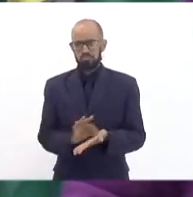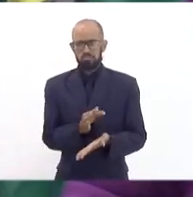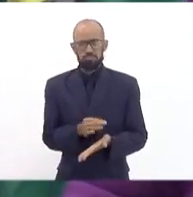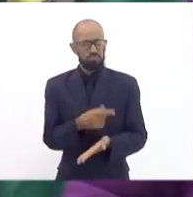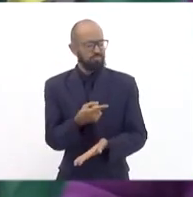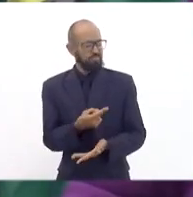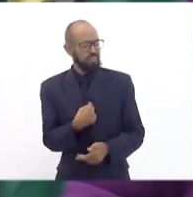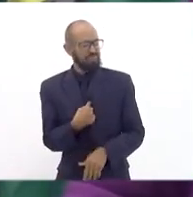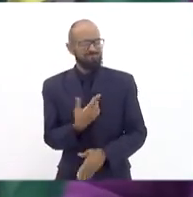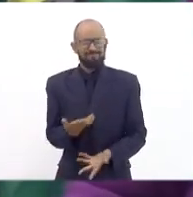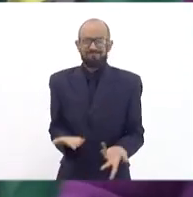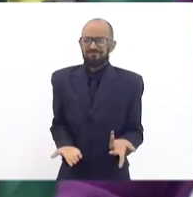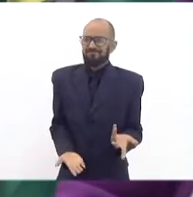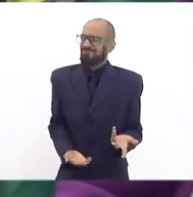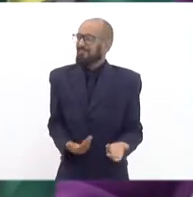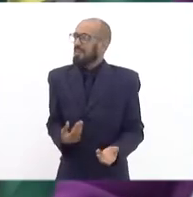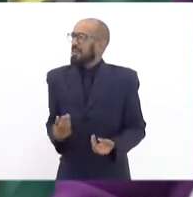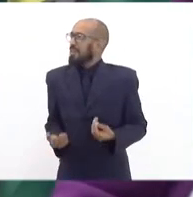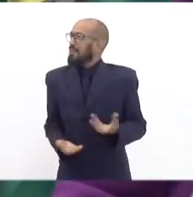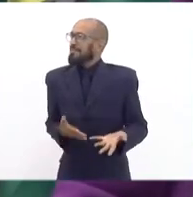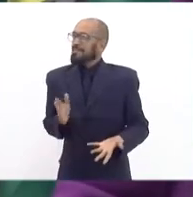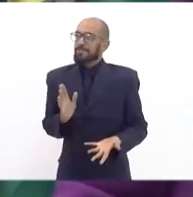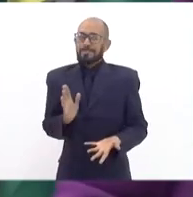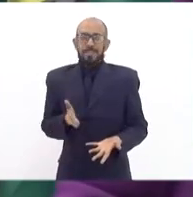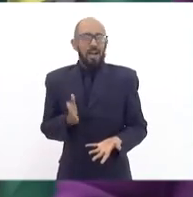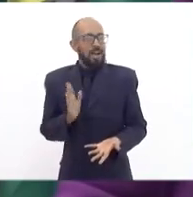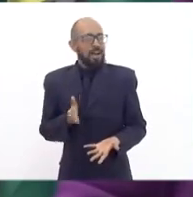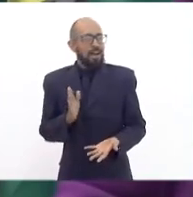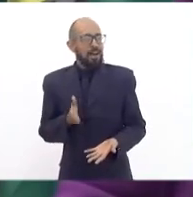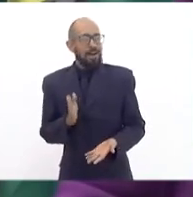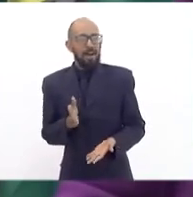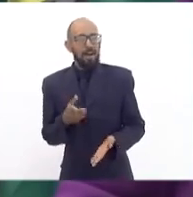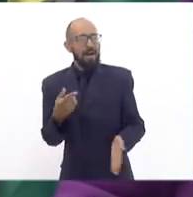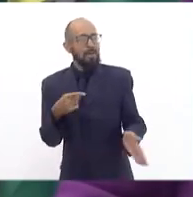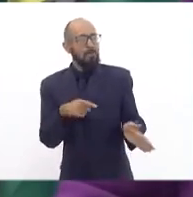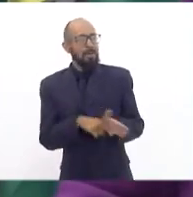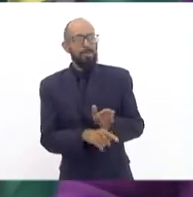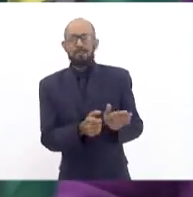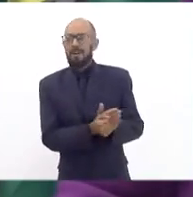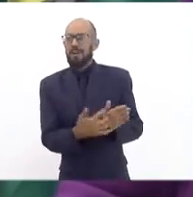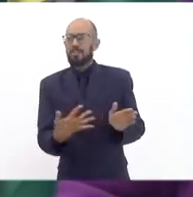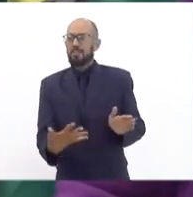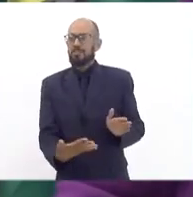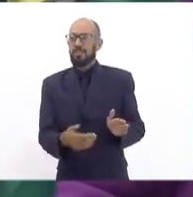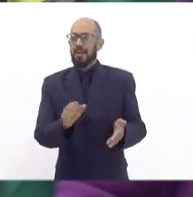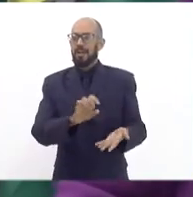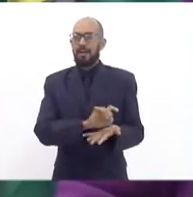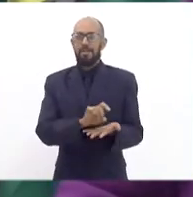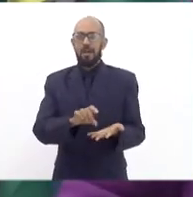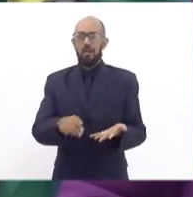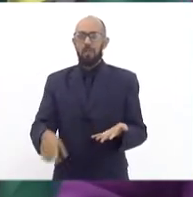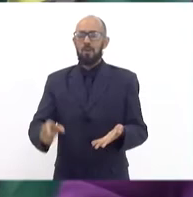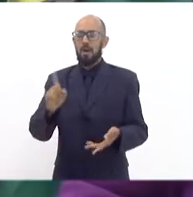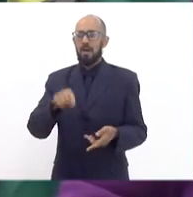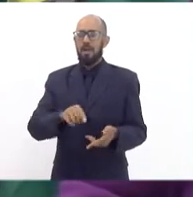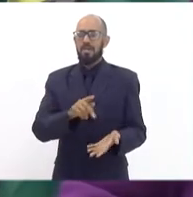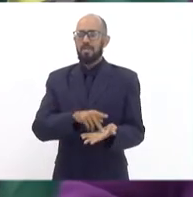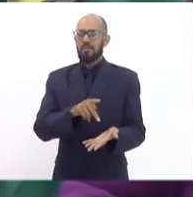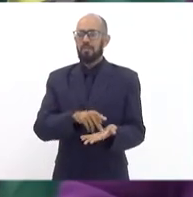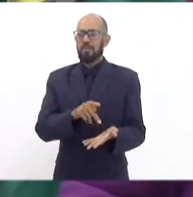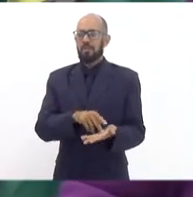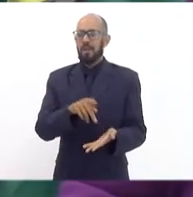olha, o que eu já me debati por conta das prorrogações, as prorrogações, cada uma delas, no fundo, é